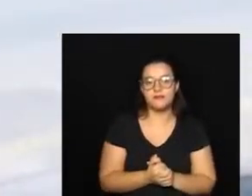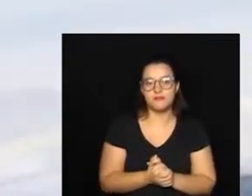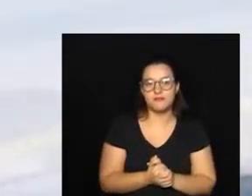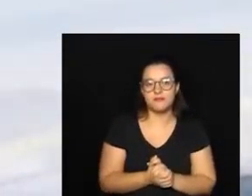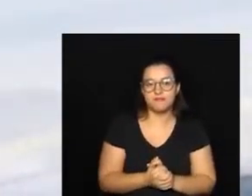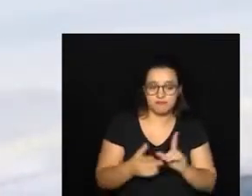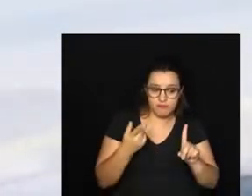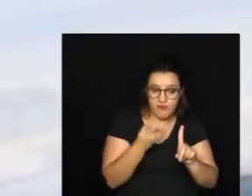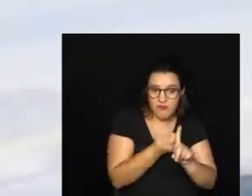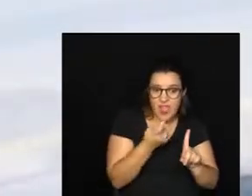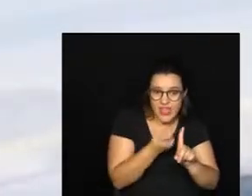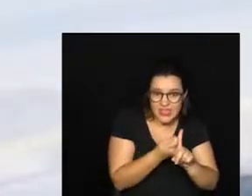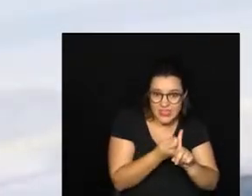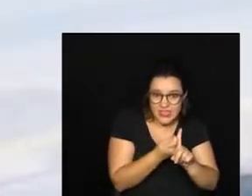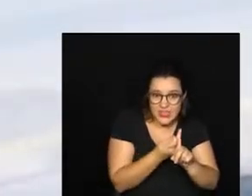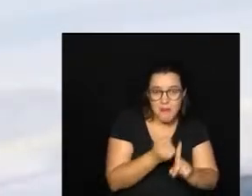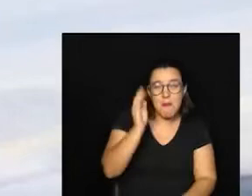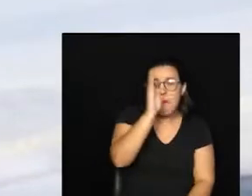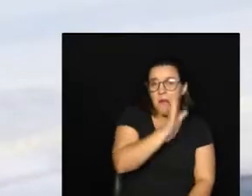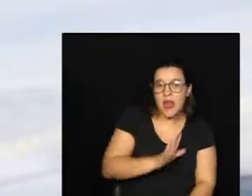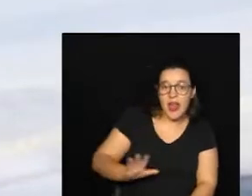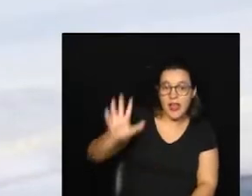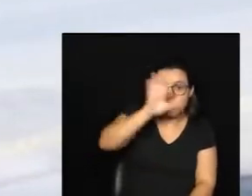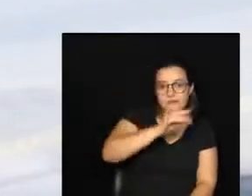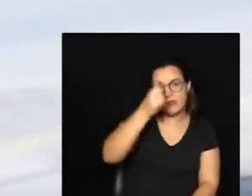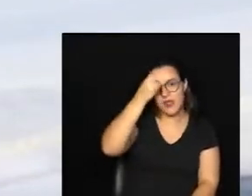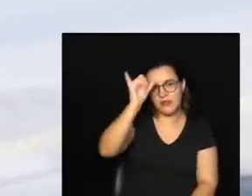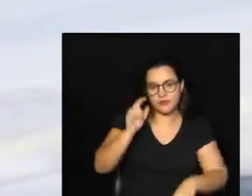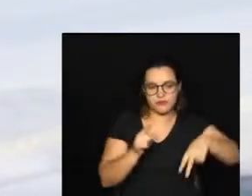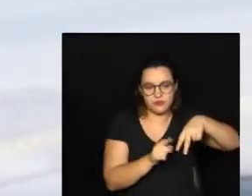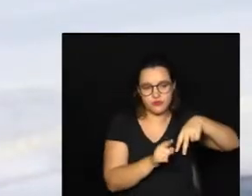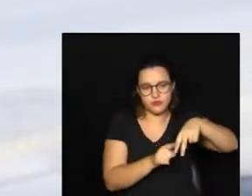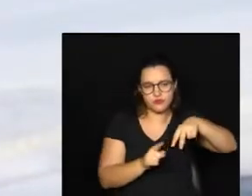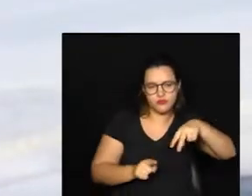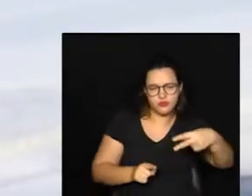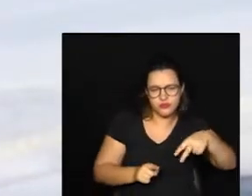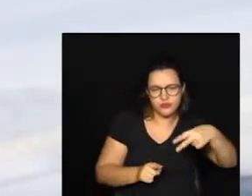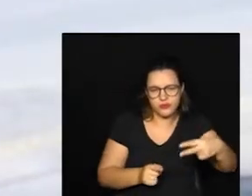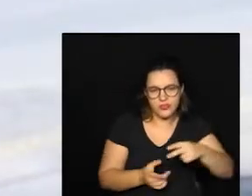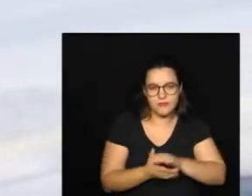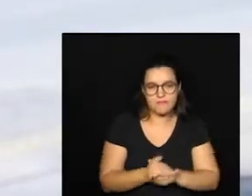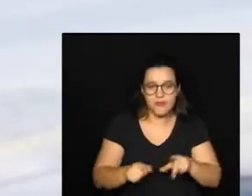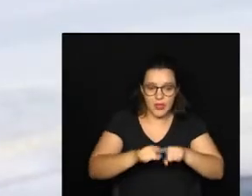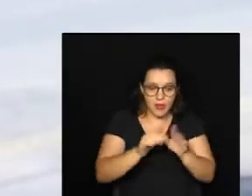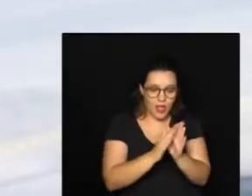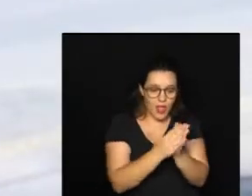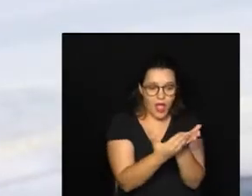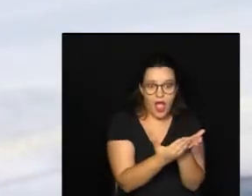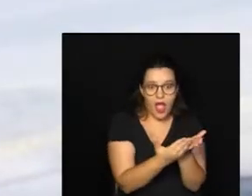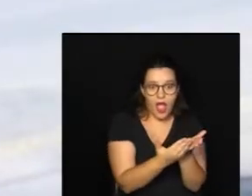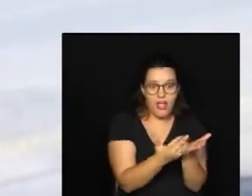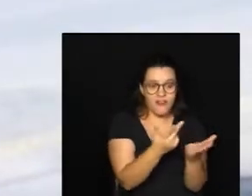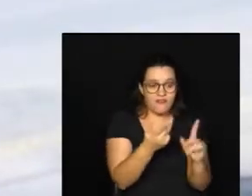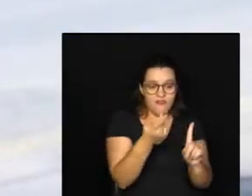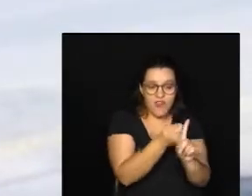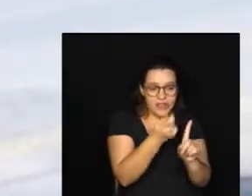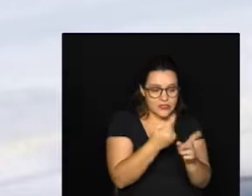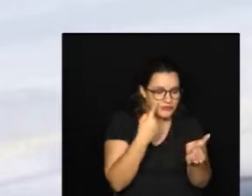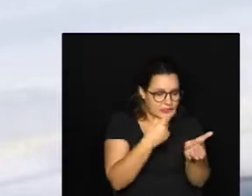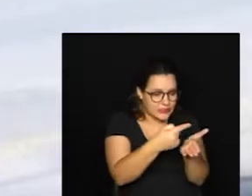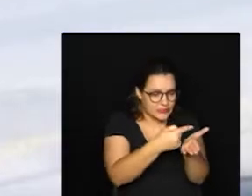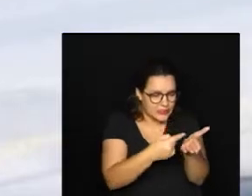campanha nacional contra a poliomielite e atualização de carteira para as outras vacinas das